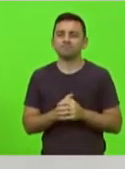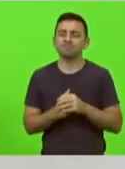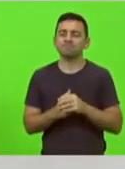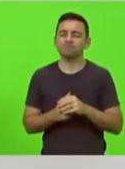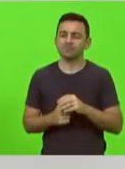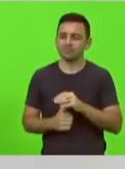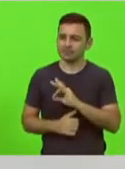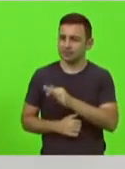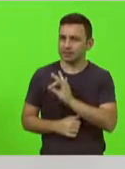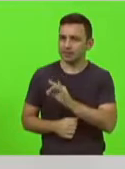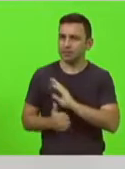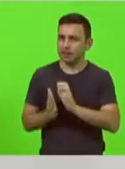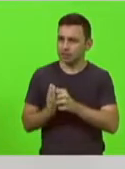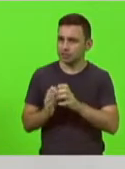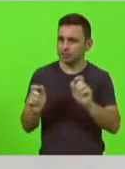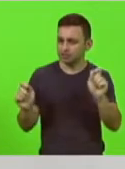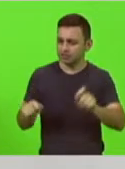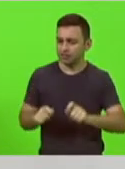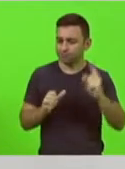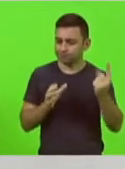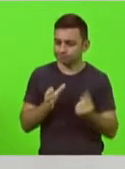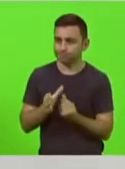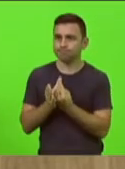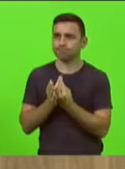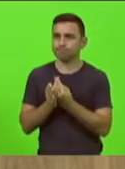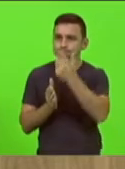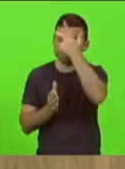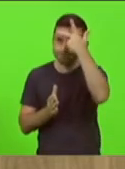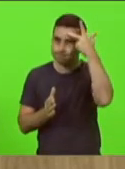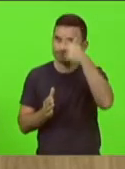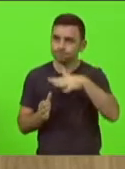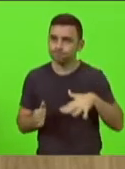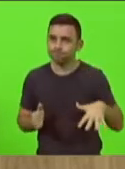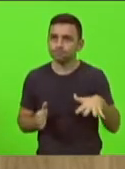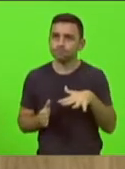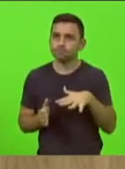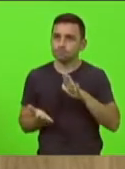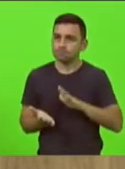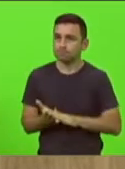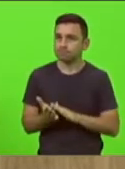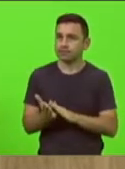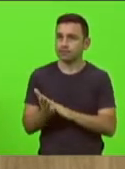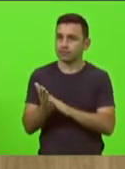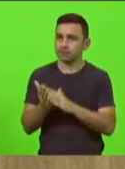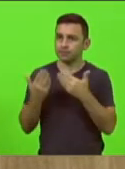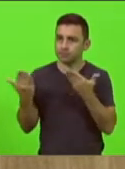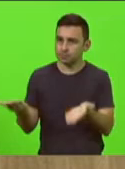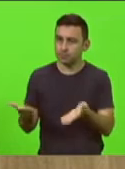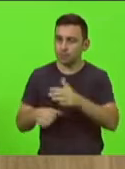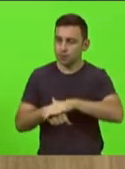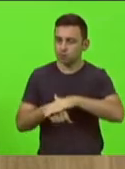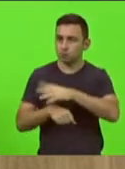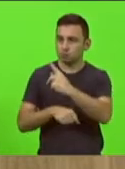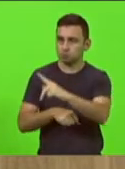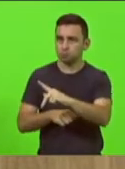que agrega pessoas. Então, parabéns pelo gesto.